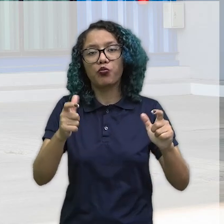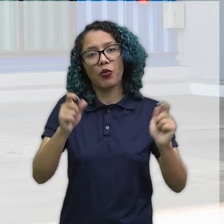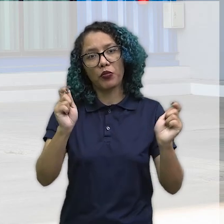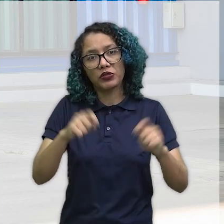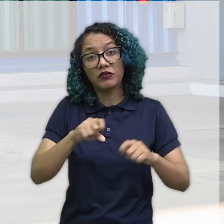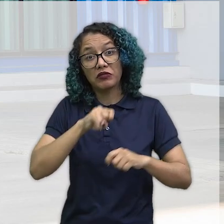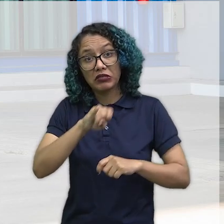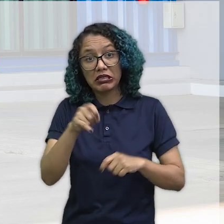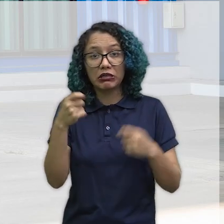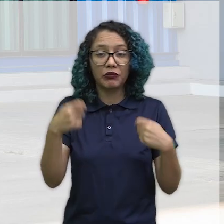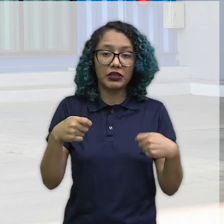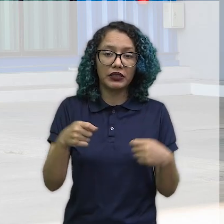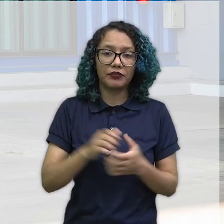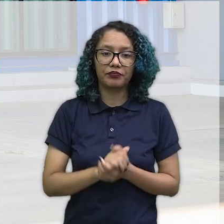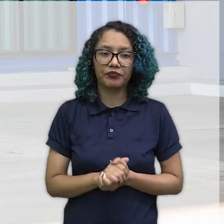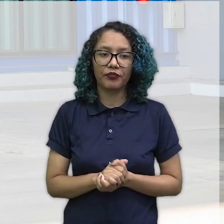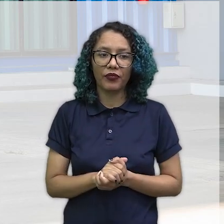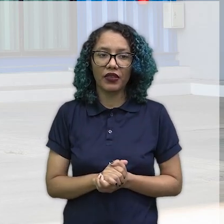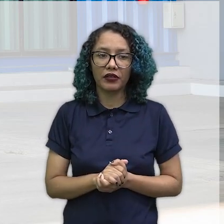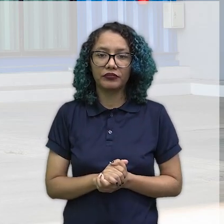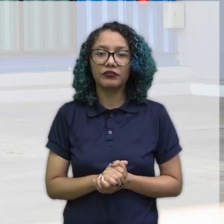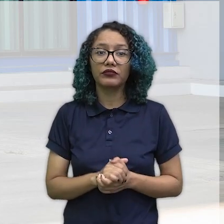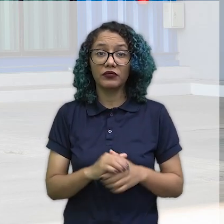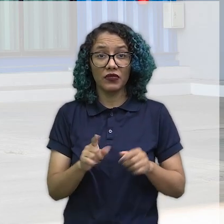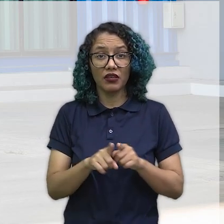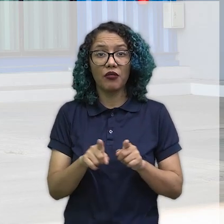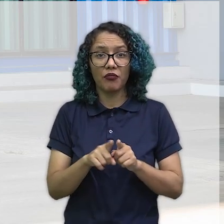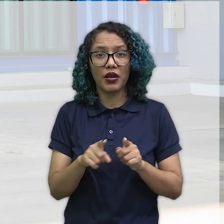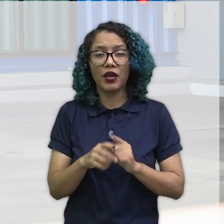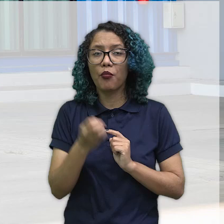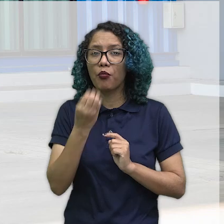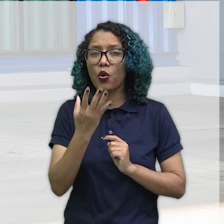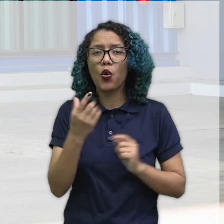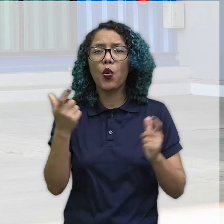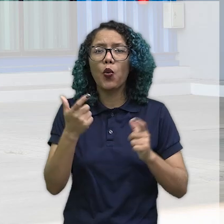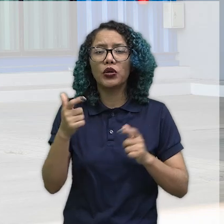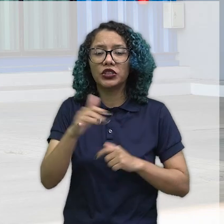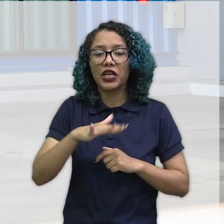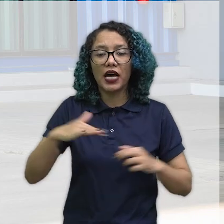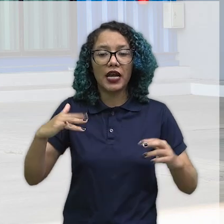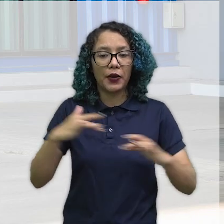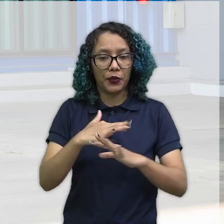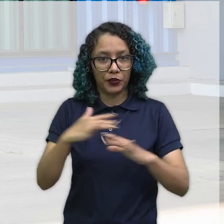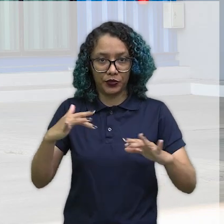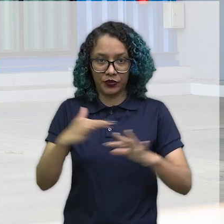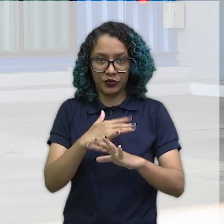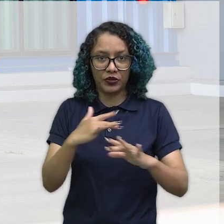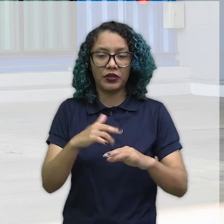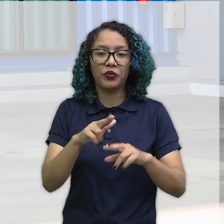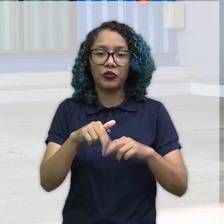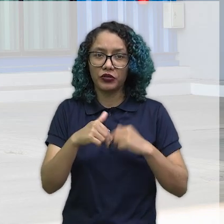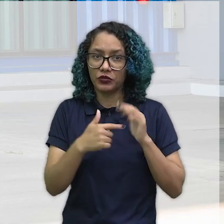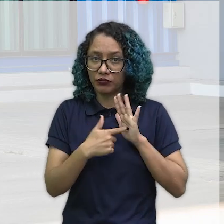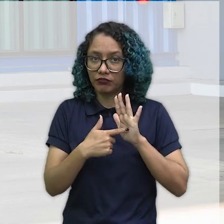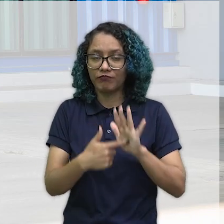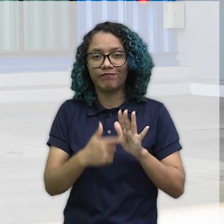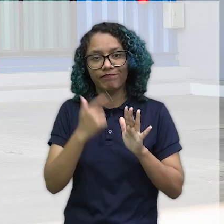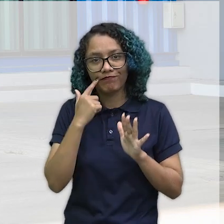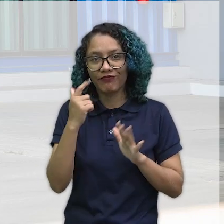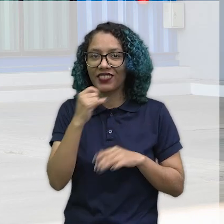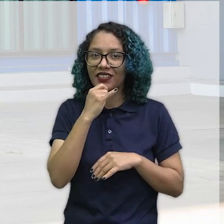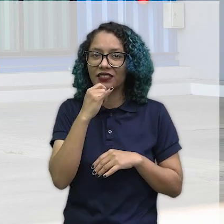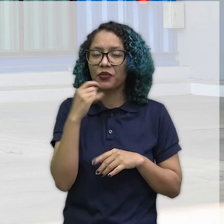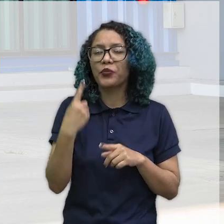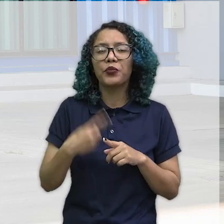tá? E isso é muito útil em áreas urbanas. Por isso, então, que nós estamos trazendo esse exemplo